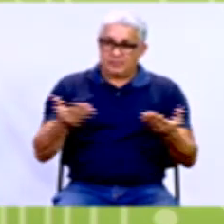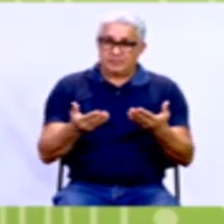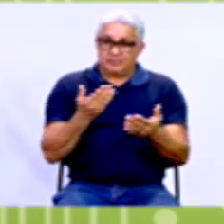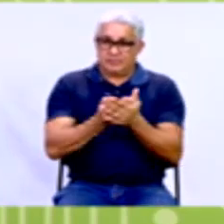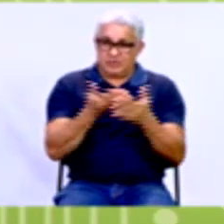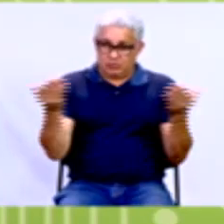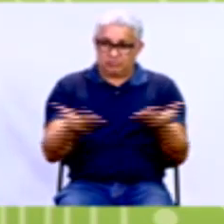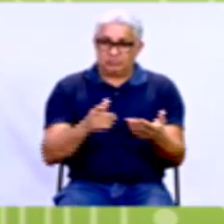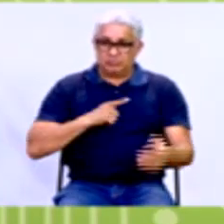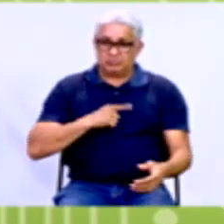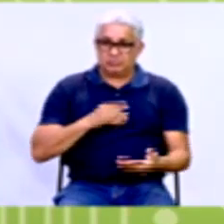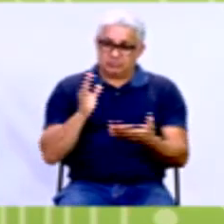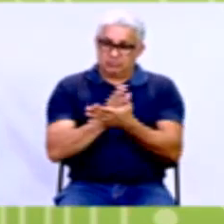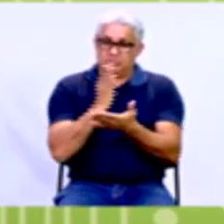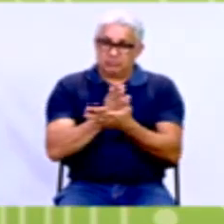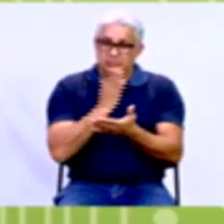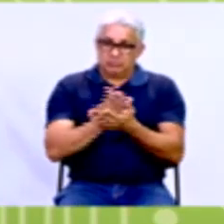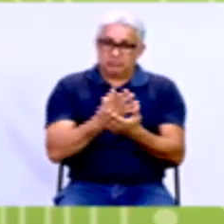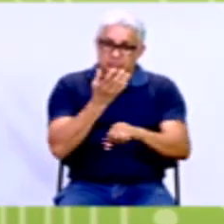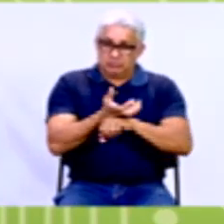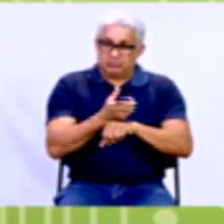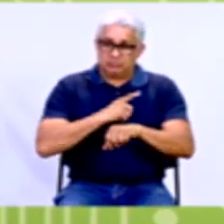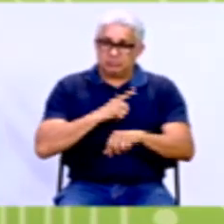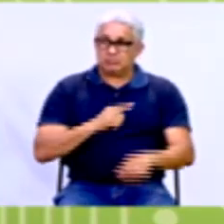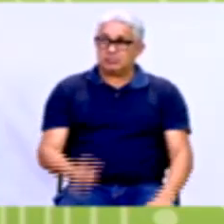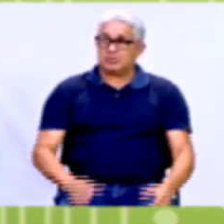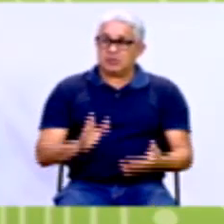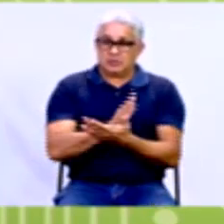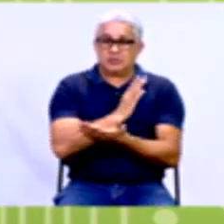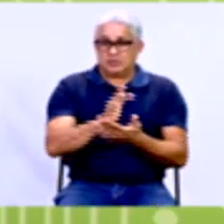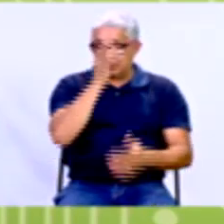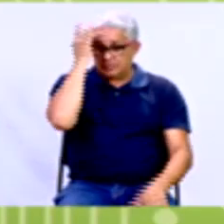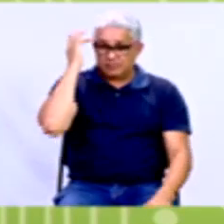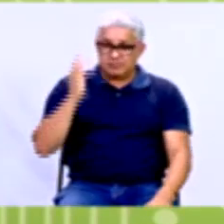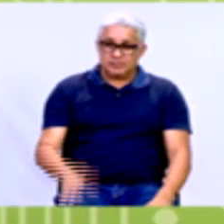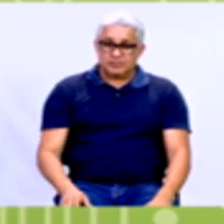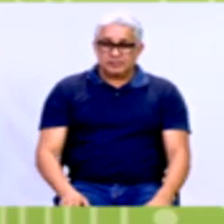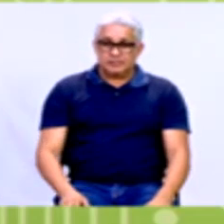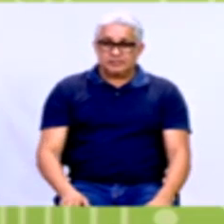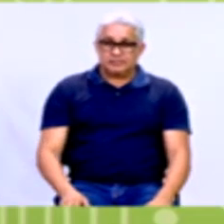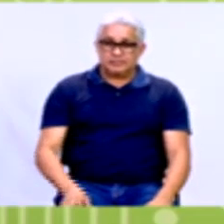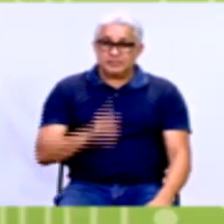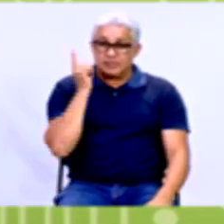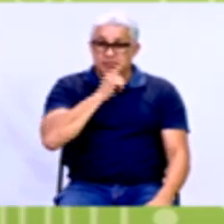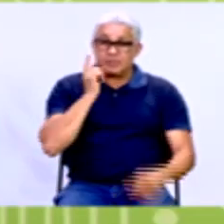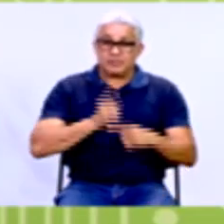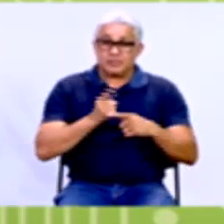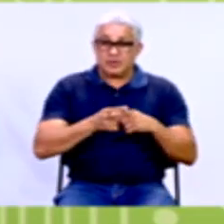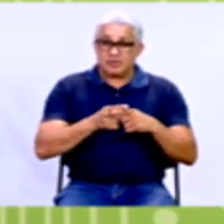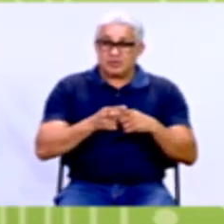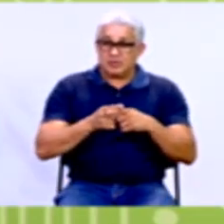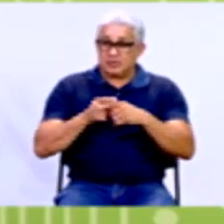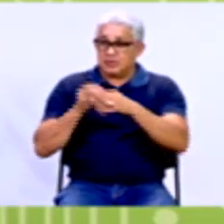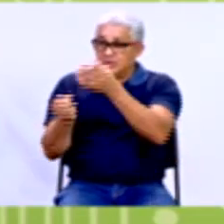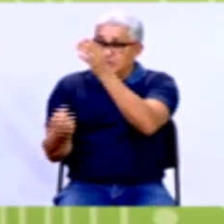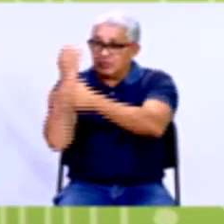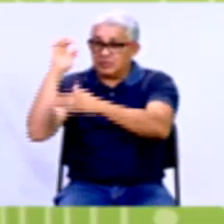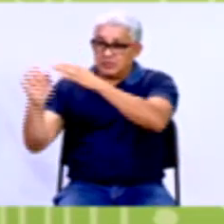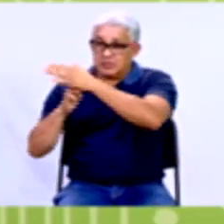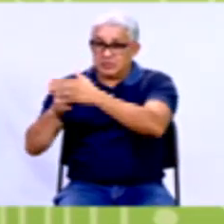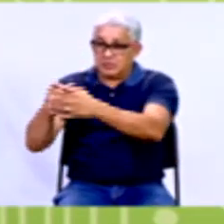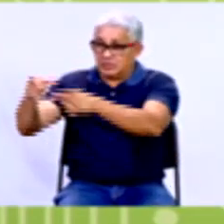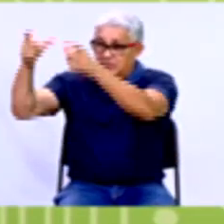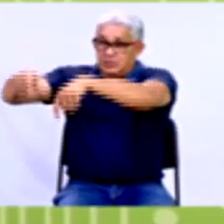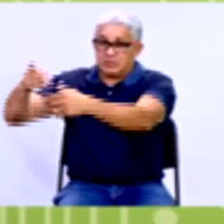aula, que tem no nosso caderno da nossa disciplina, mas muitas pessoas não dão certo muitas vezes porque colocam no lugar errado